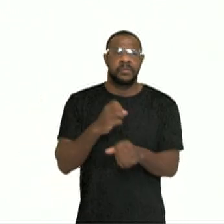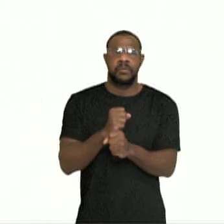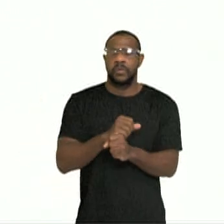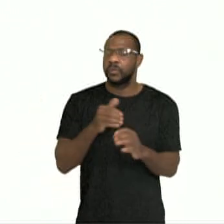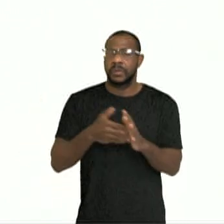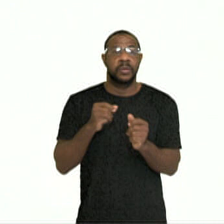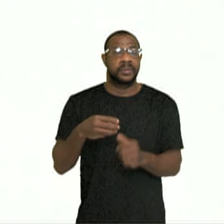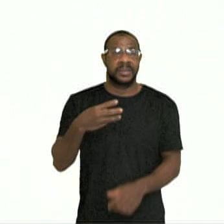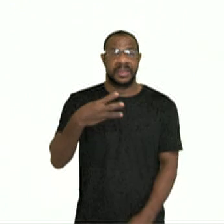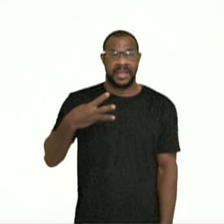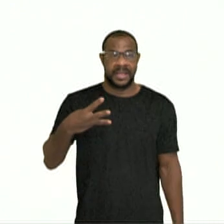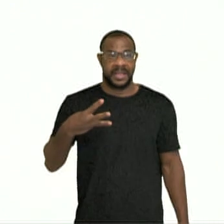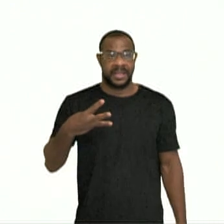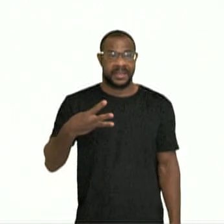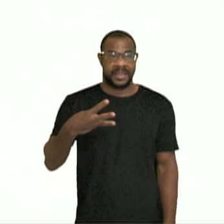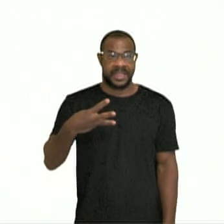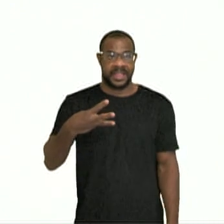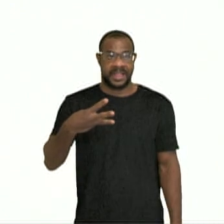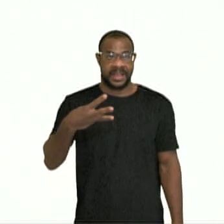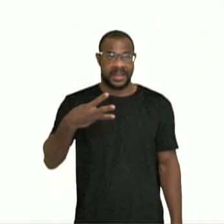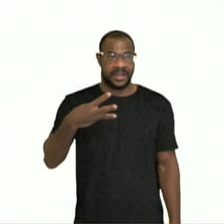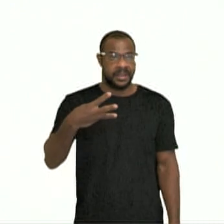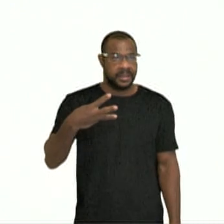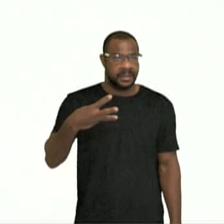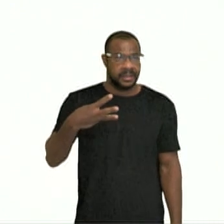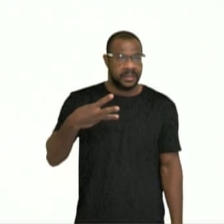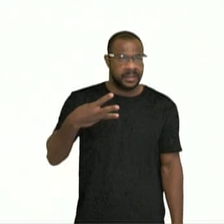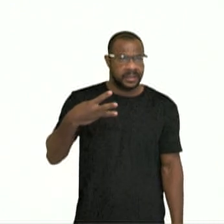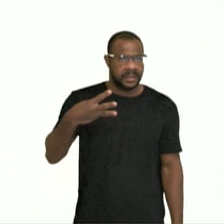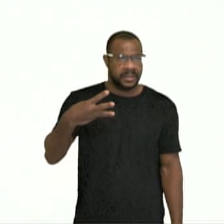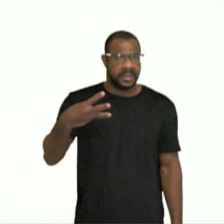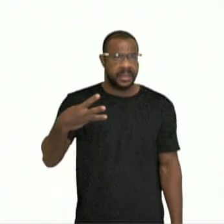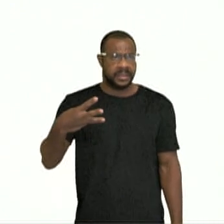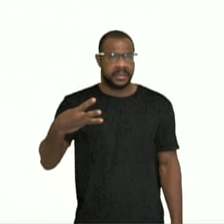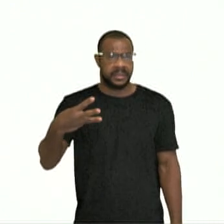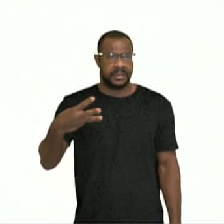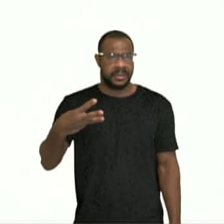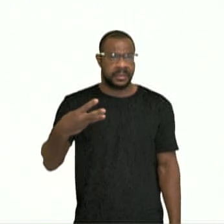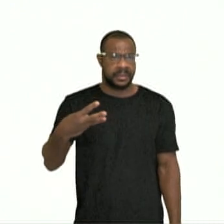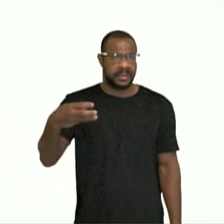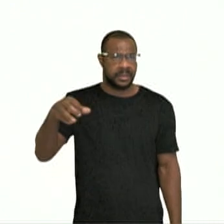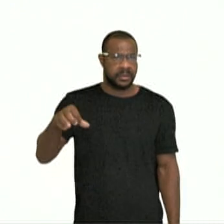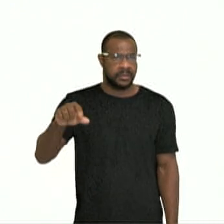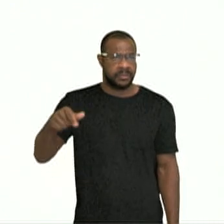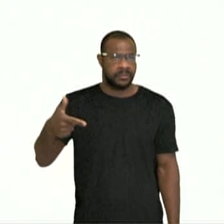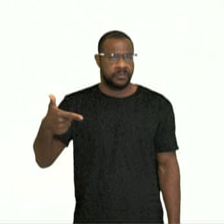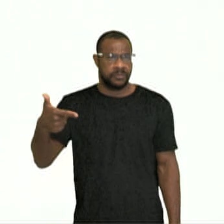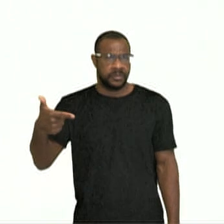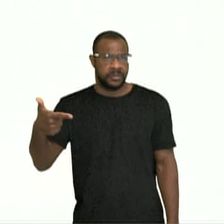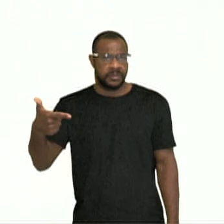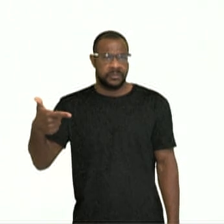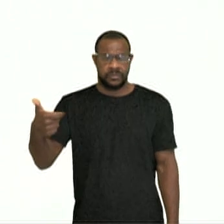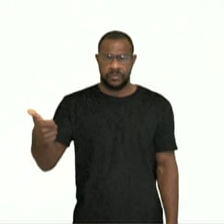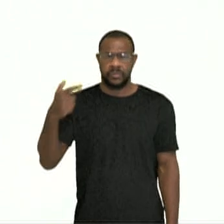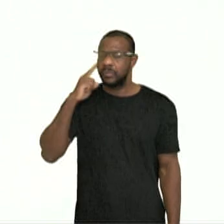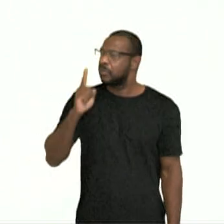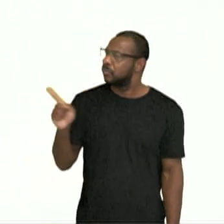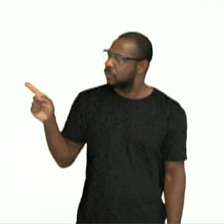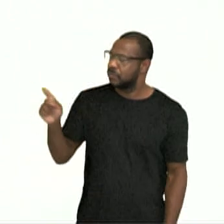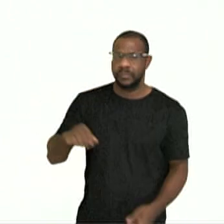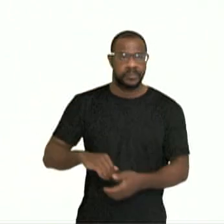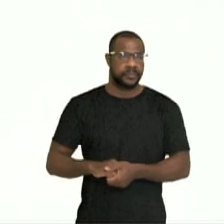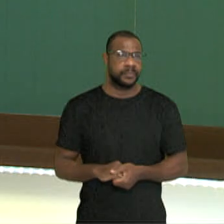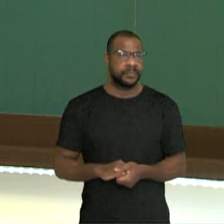339,21. Isso vai ser calculado em imposto de renda sobre o rendimento. Então, 15%, deixando em decimal, né, dividido